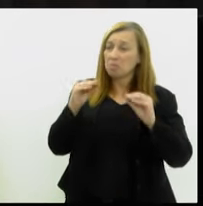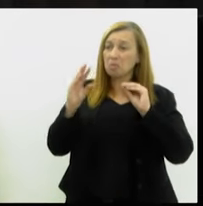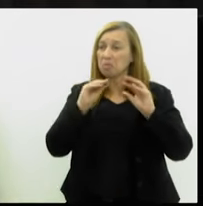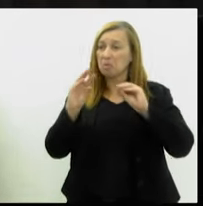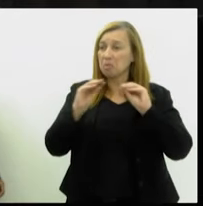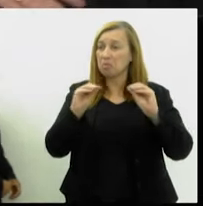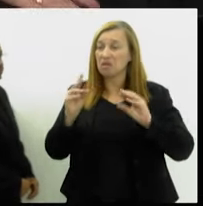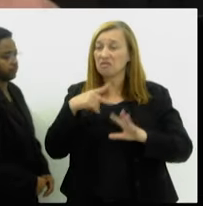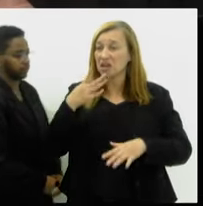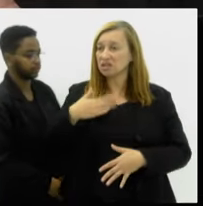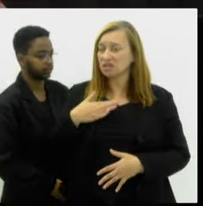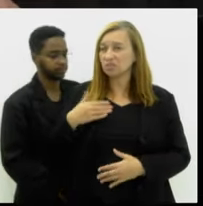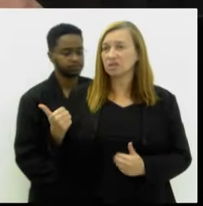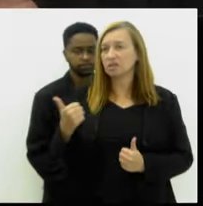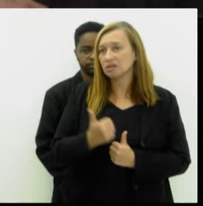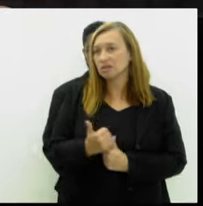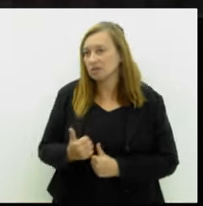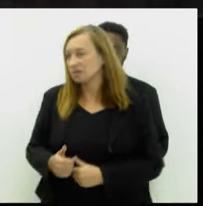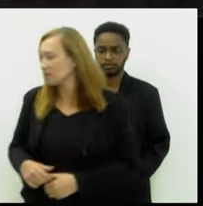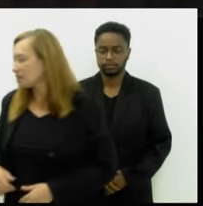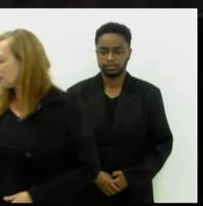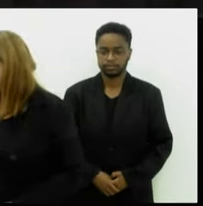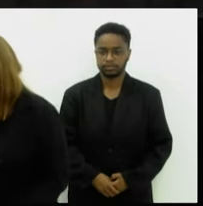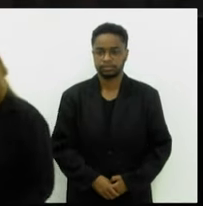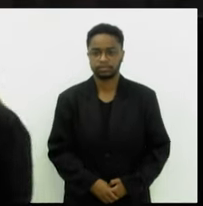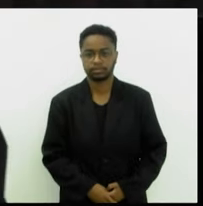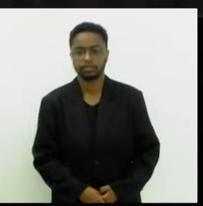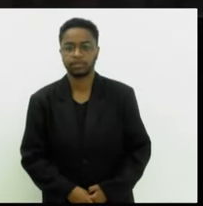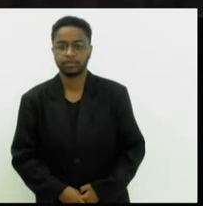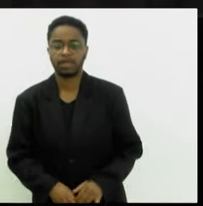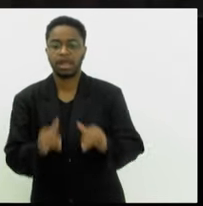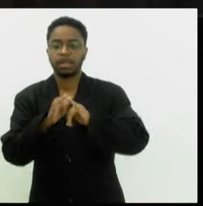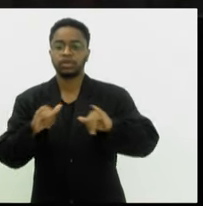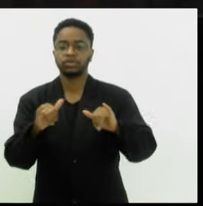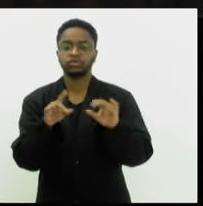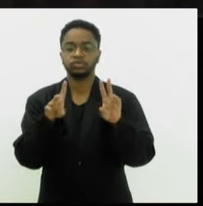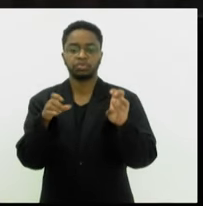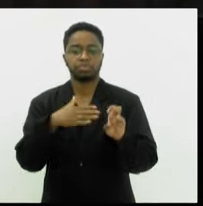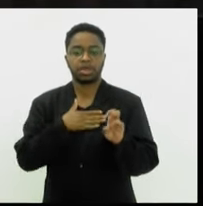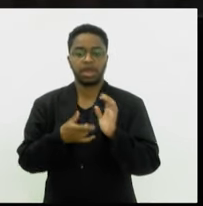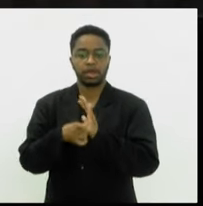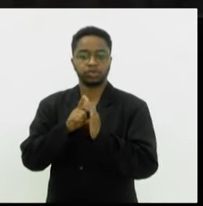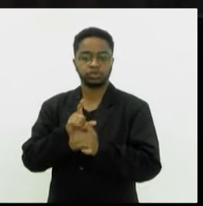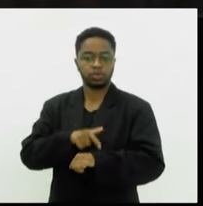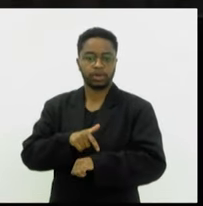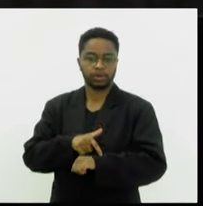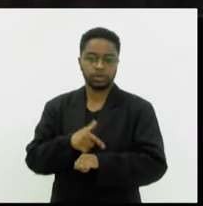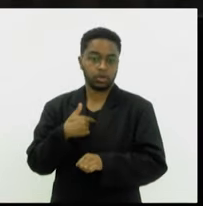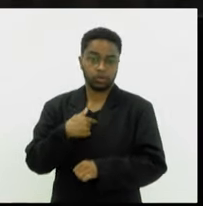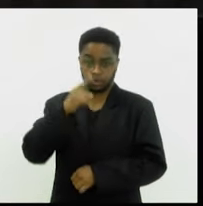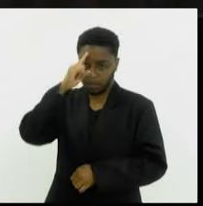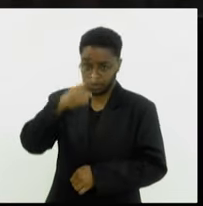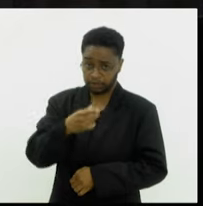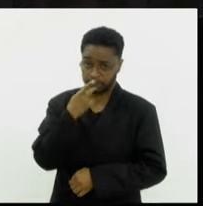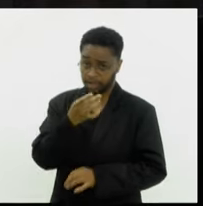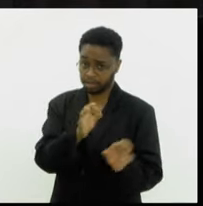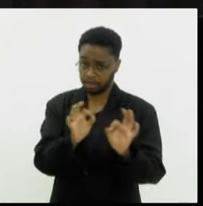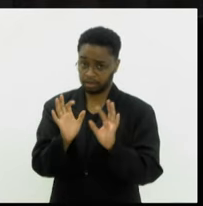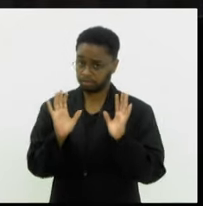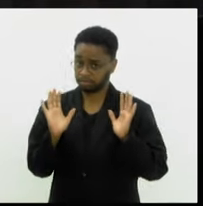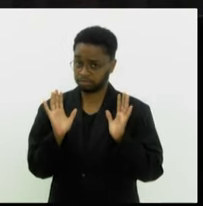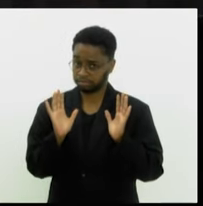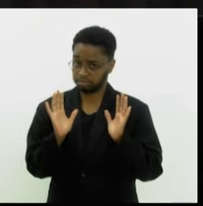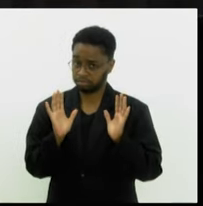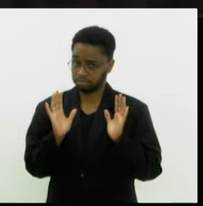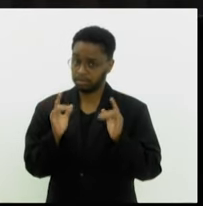de mim antes do tempo, antes do período eleitoral. Eu não mandei ninguém falar nada, né? E o